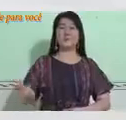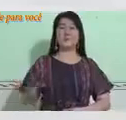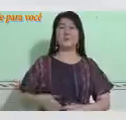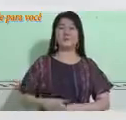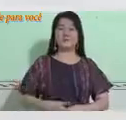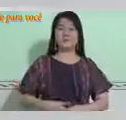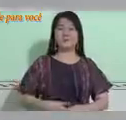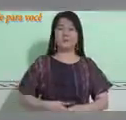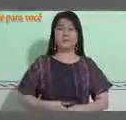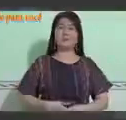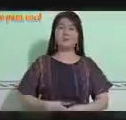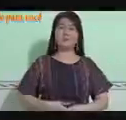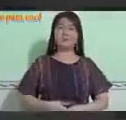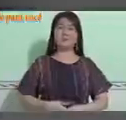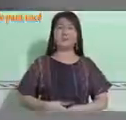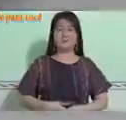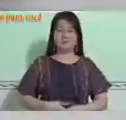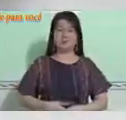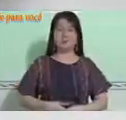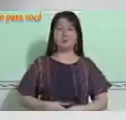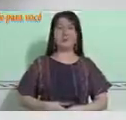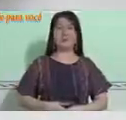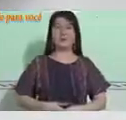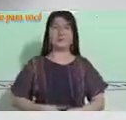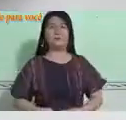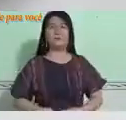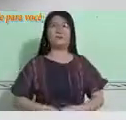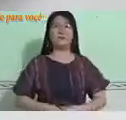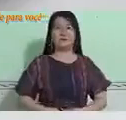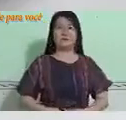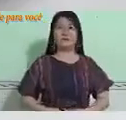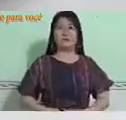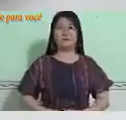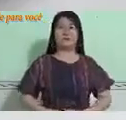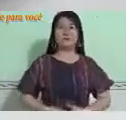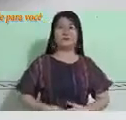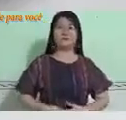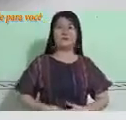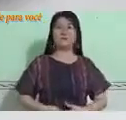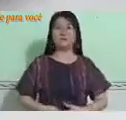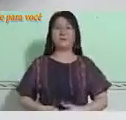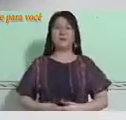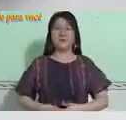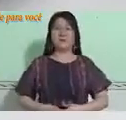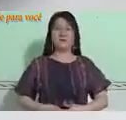MSATOUTILIZADOSPARAMLHORSSINTOMASSATOBIPERIDENO, mantadina, selegenina, DR, homocretina e pramipexol.